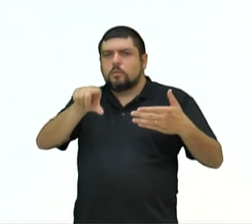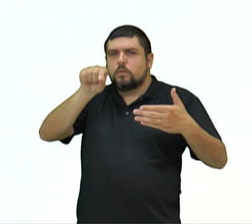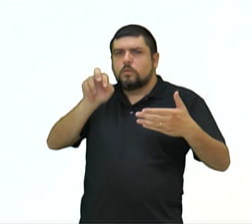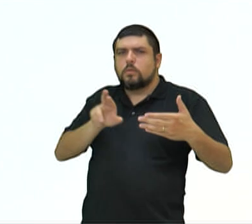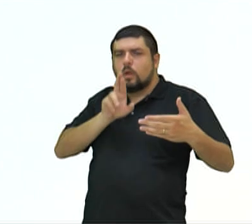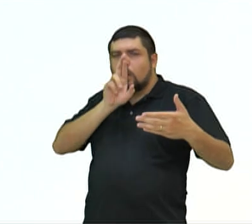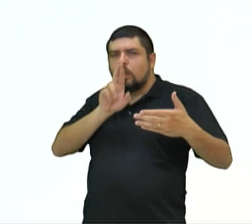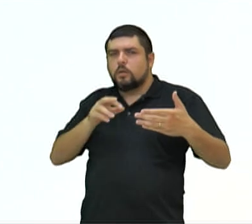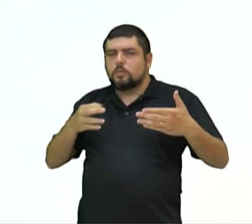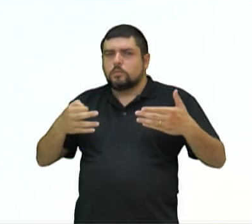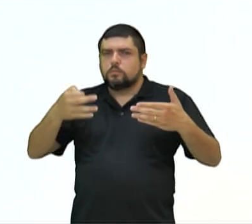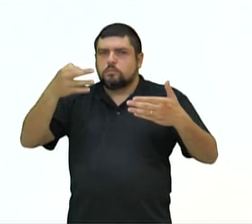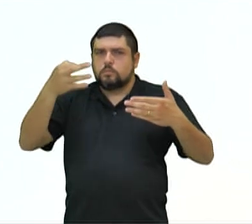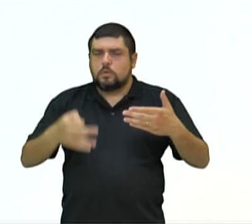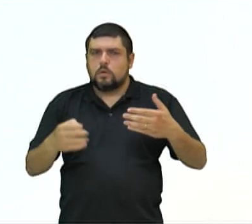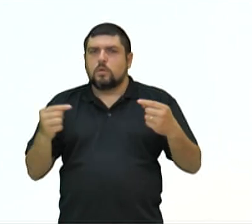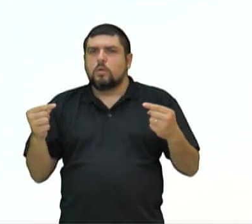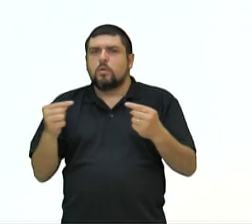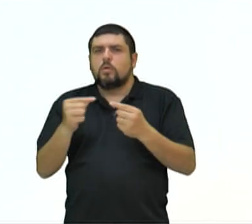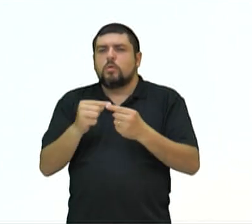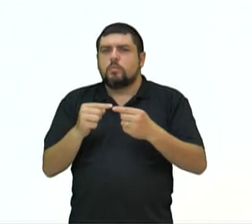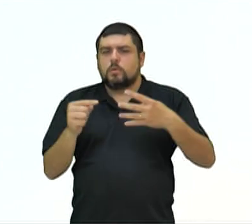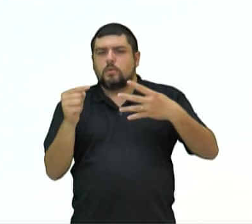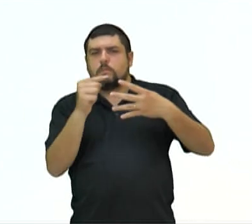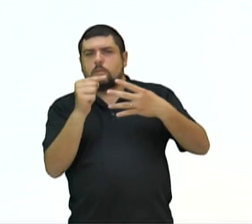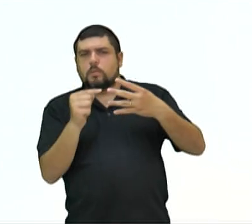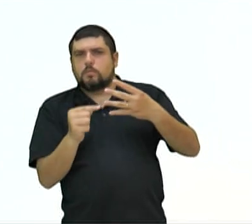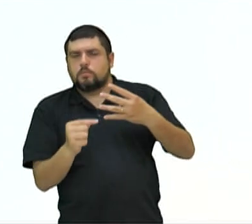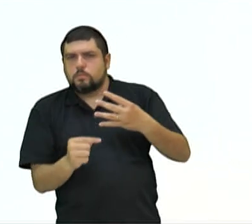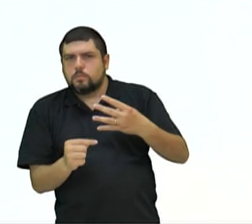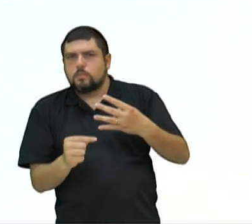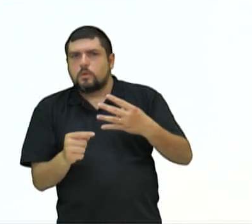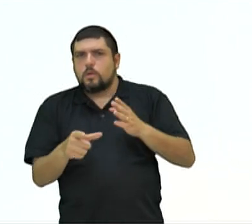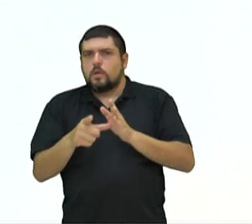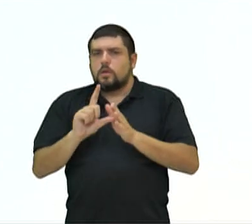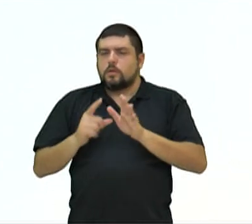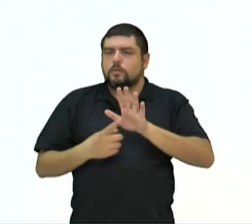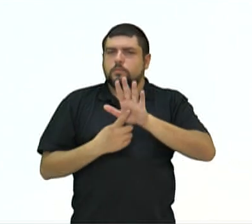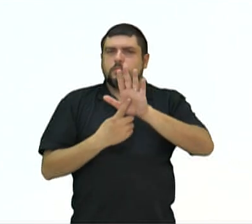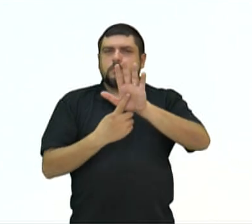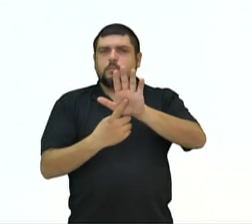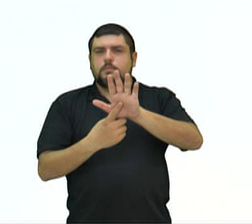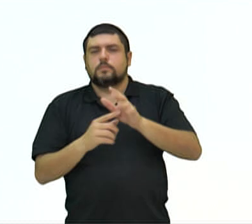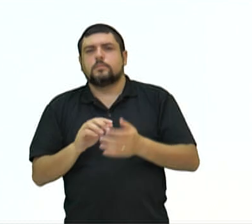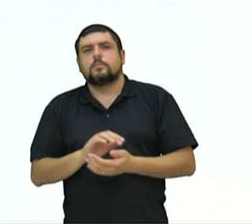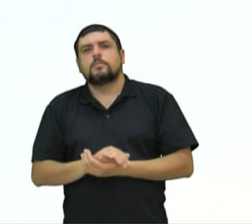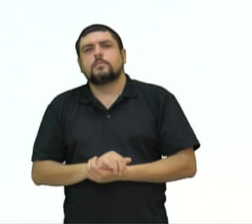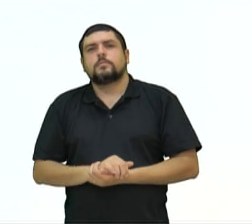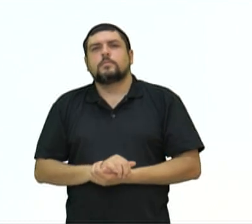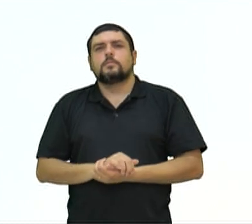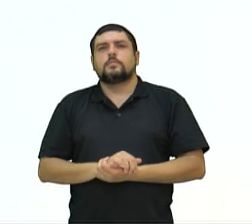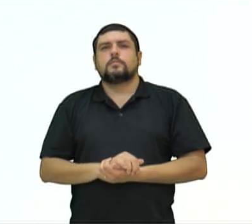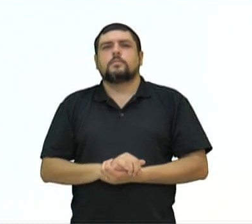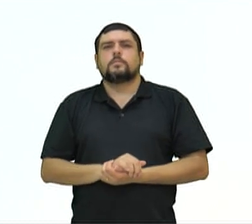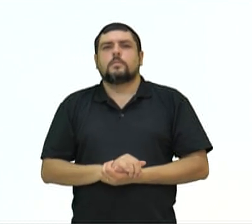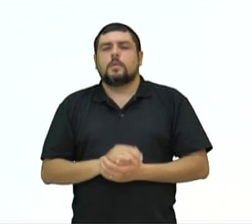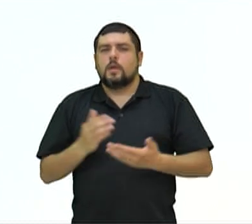aqueles movimentos que fazem parte daqueles movimentos básicos que eu apresentei para vocês, certo?